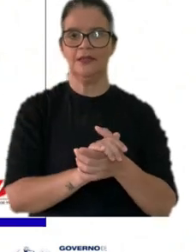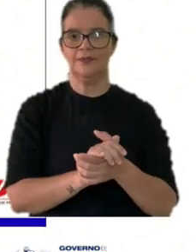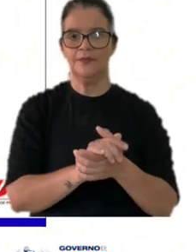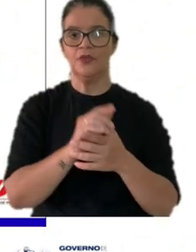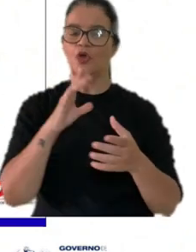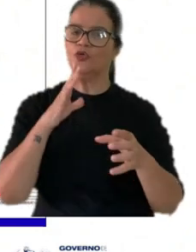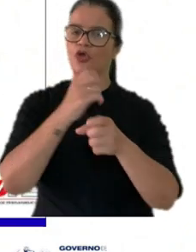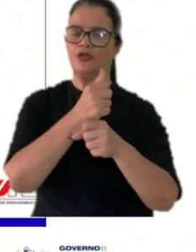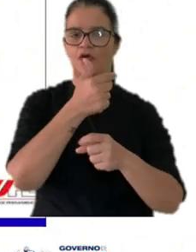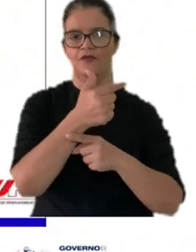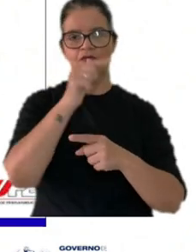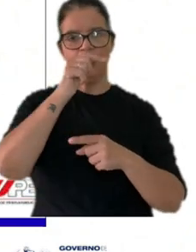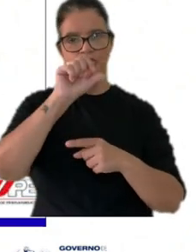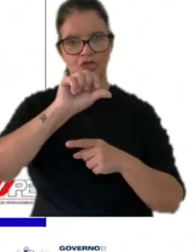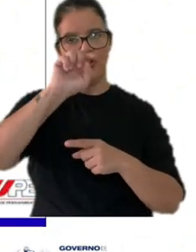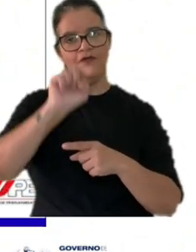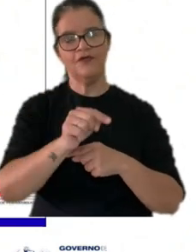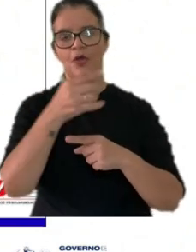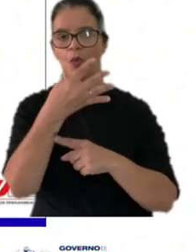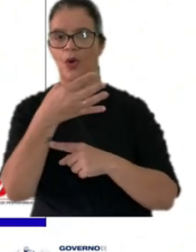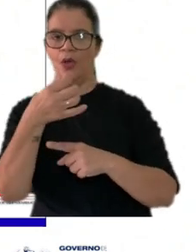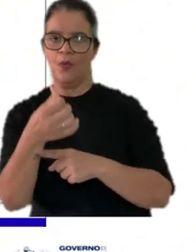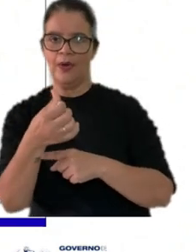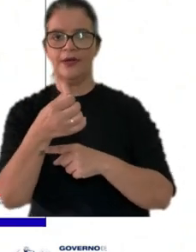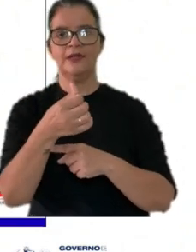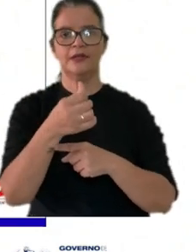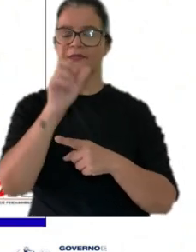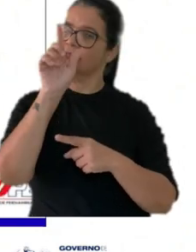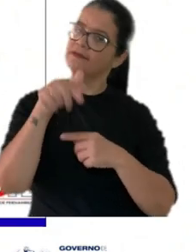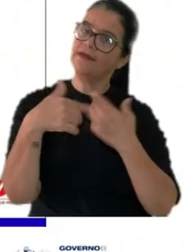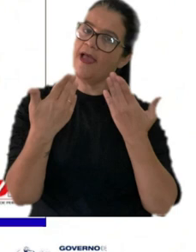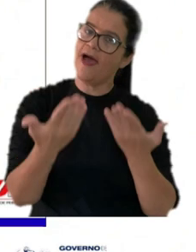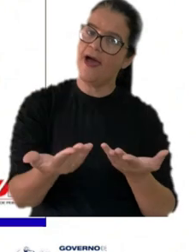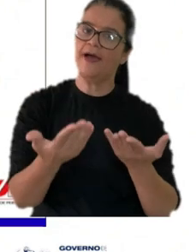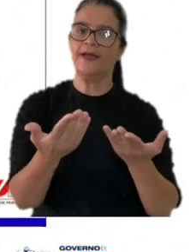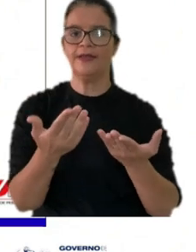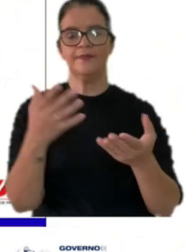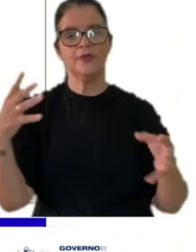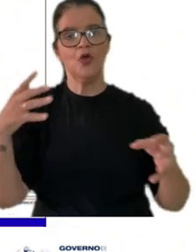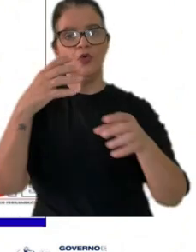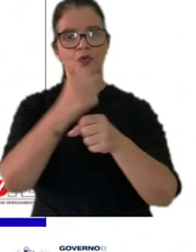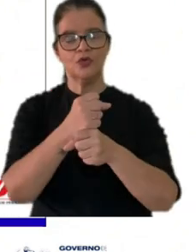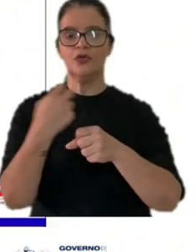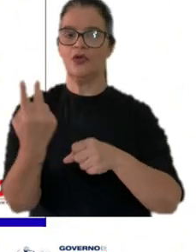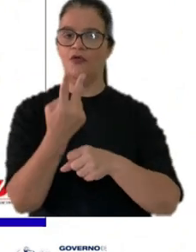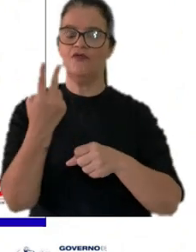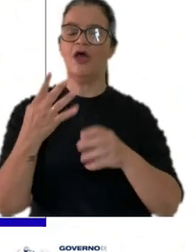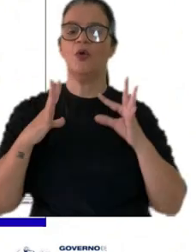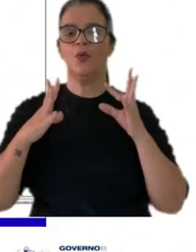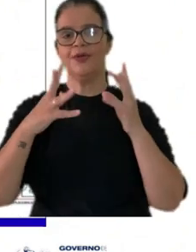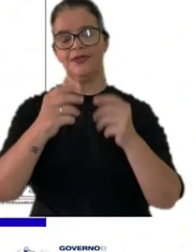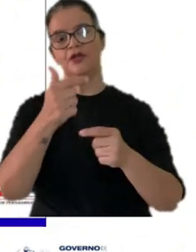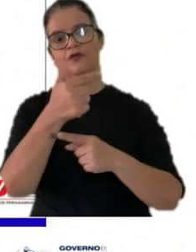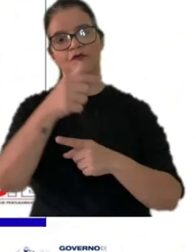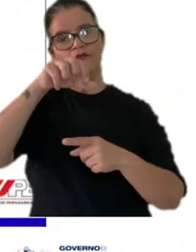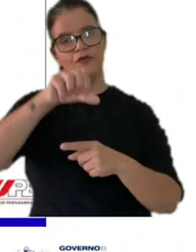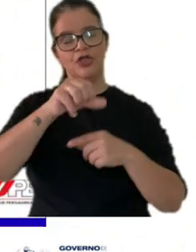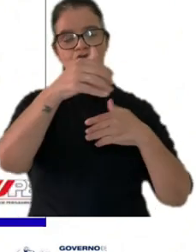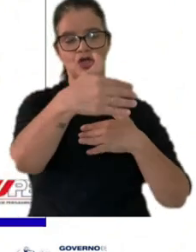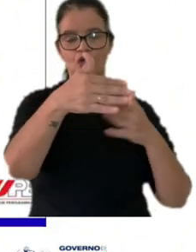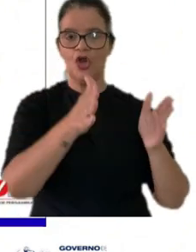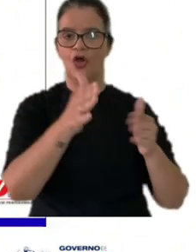29,46 e aí é um total valor inteiro de 29 placas alternativa